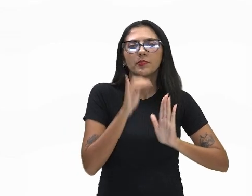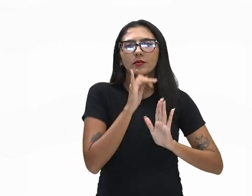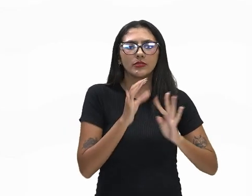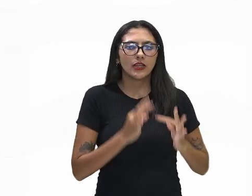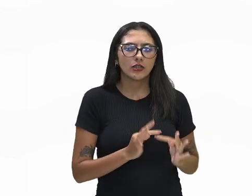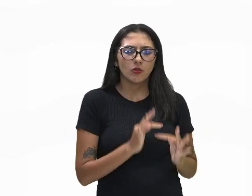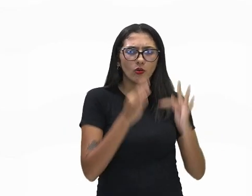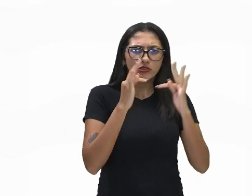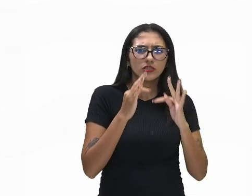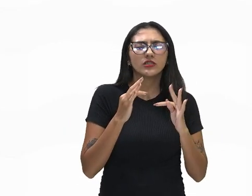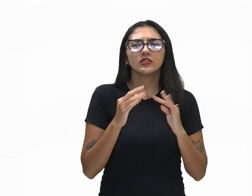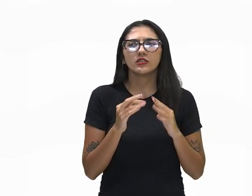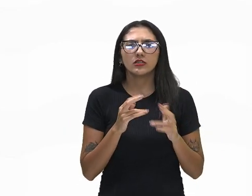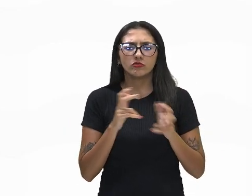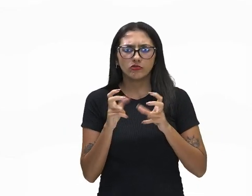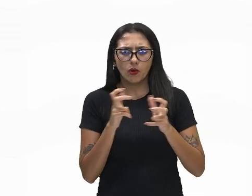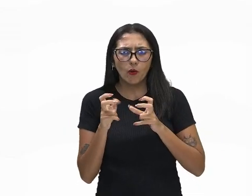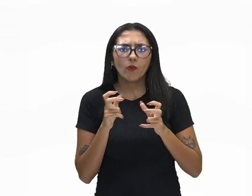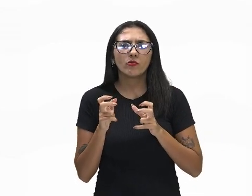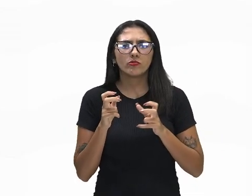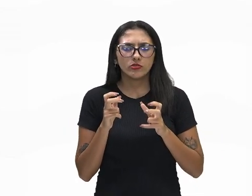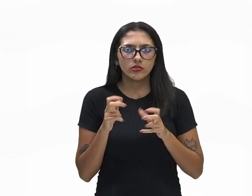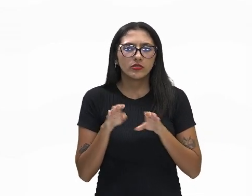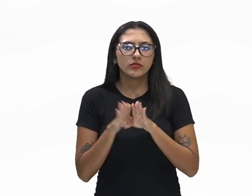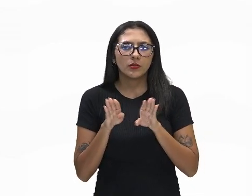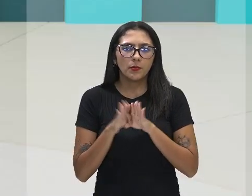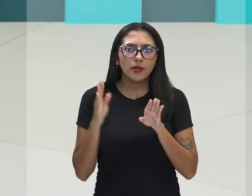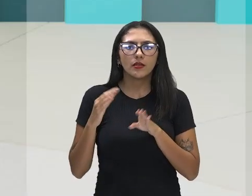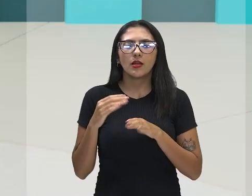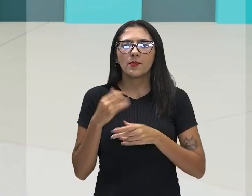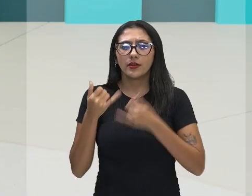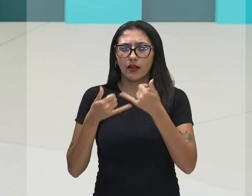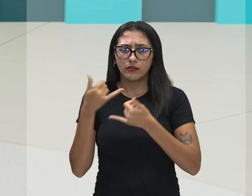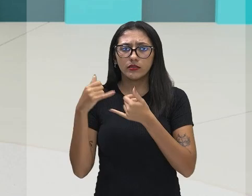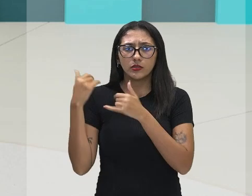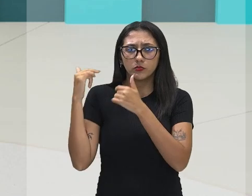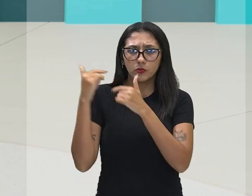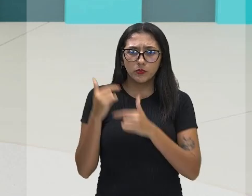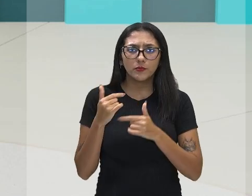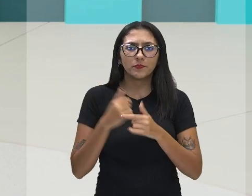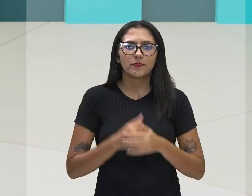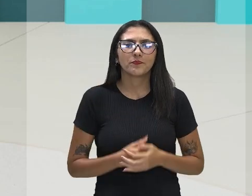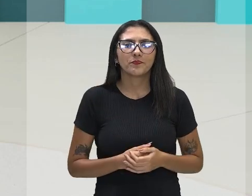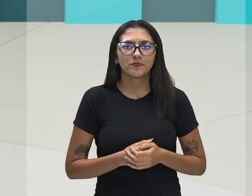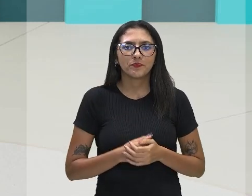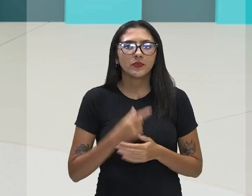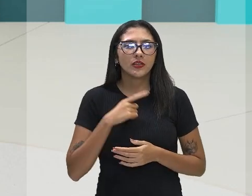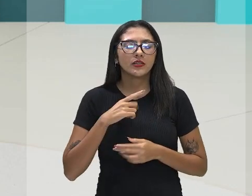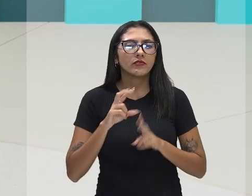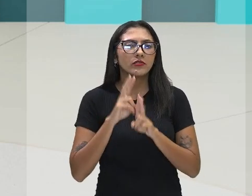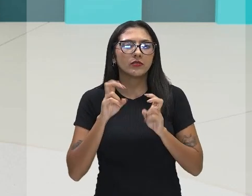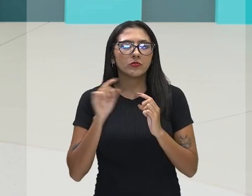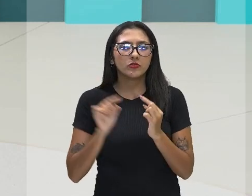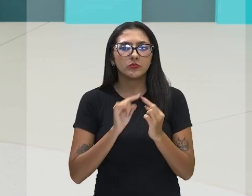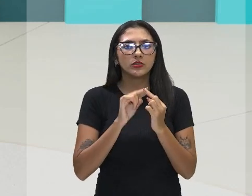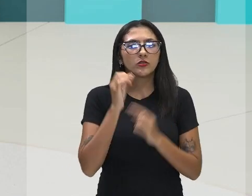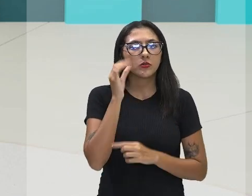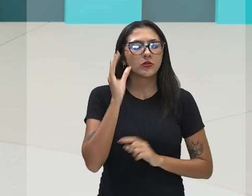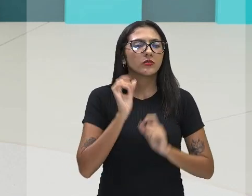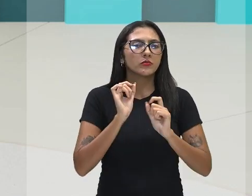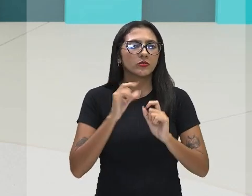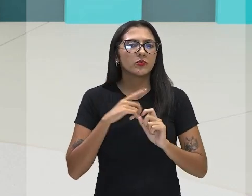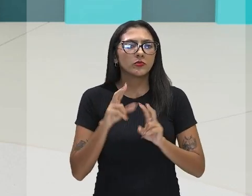jogos e jogos do contexto popular, nós teremos aí o que foi objeto de conhecimento dessa aula, são os jogos